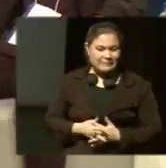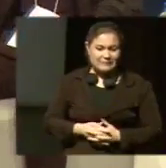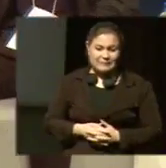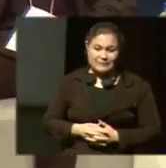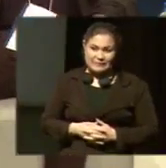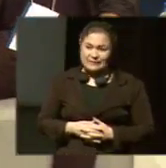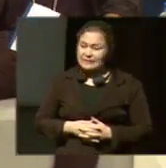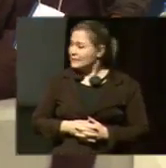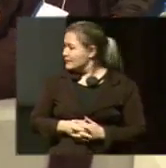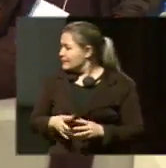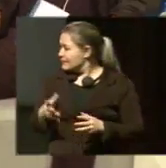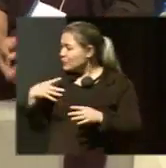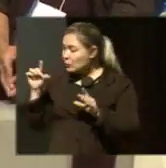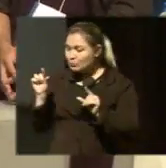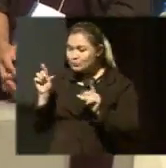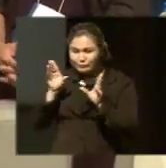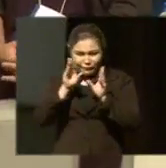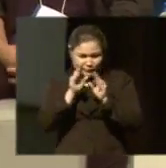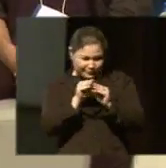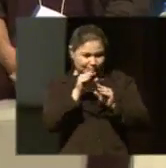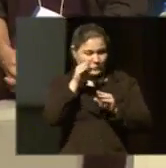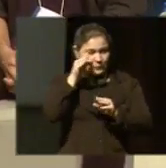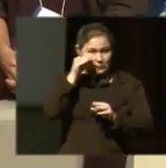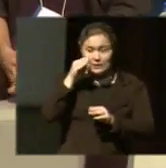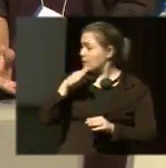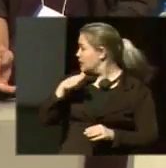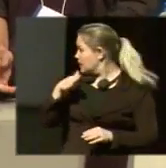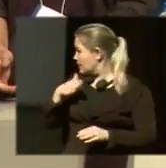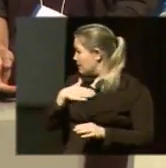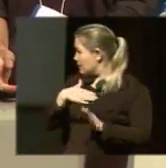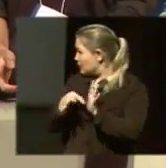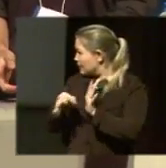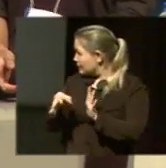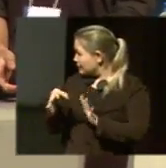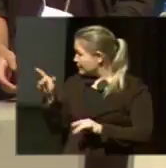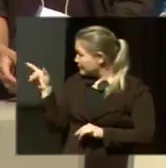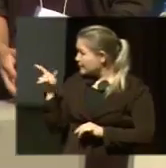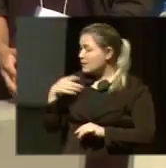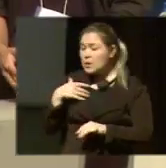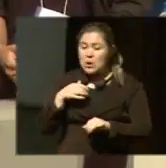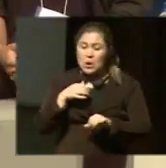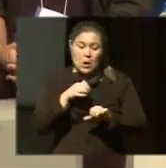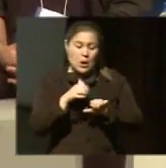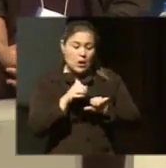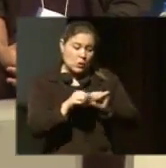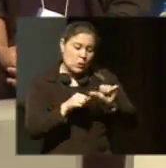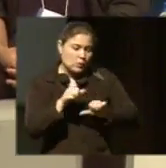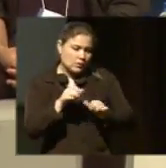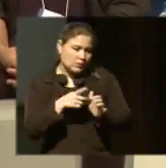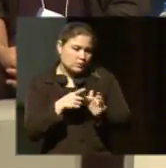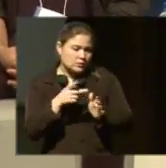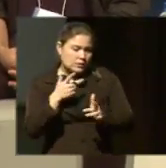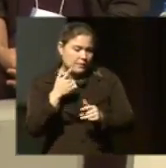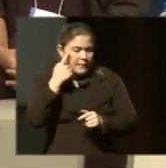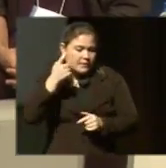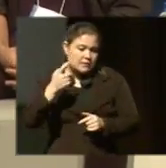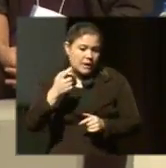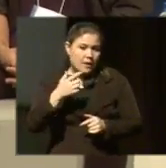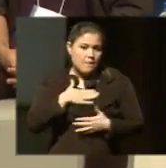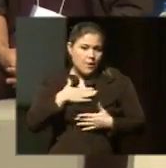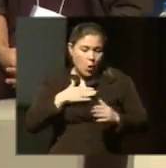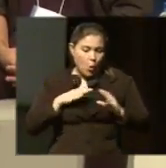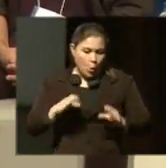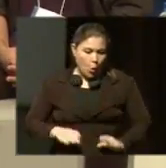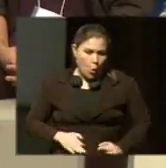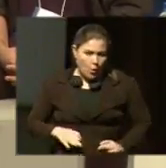Só fazendo uma breve observação aqui, minha opinião, eu trocaria sem hesitar, sem pensar duas vezes, o meu corpo